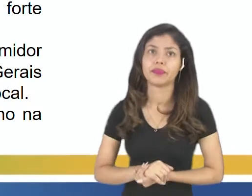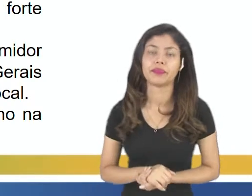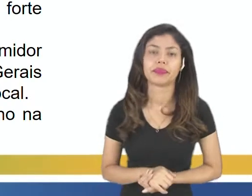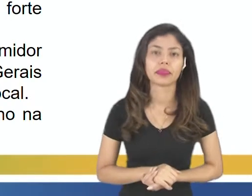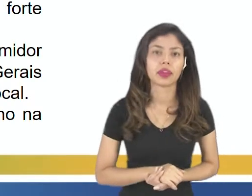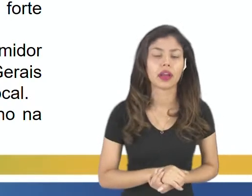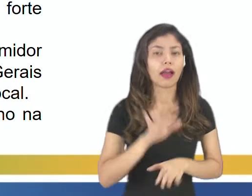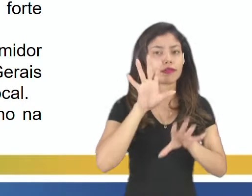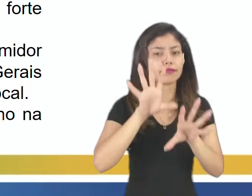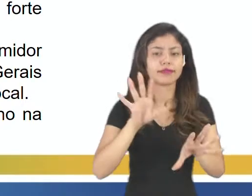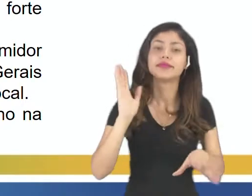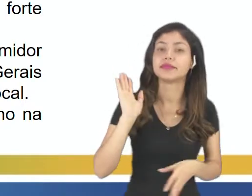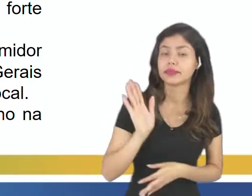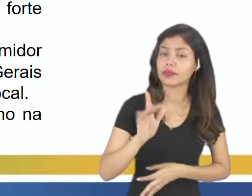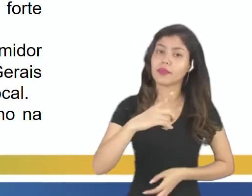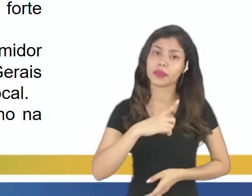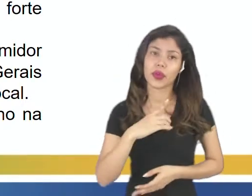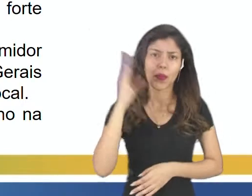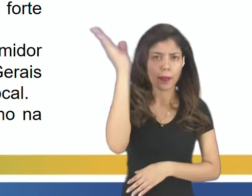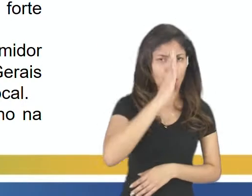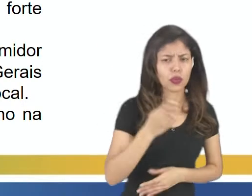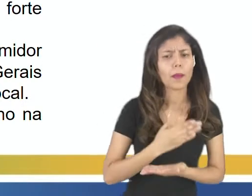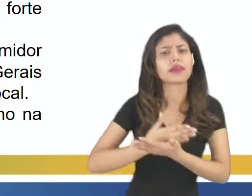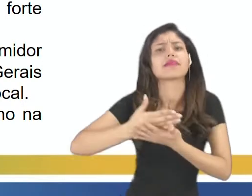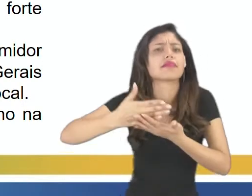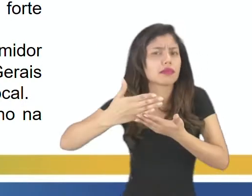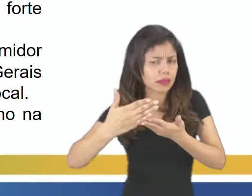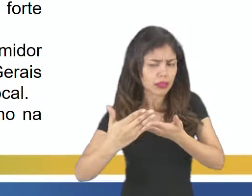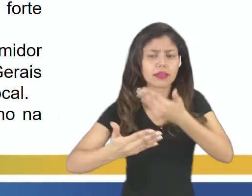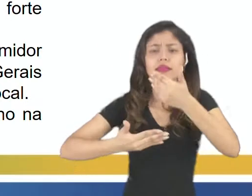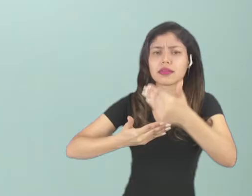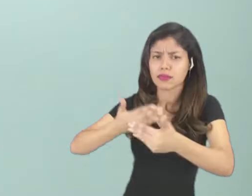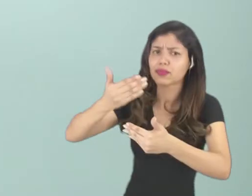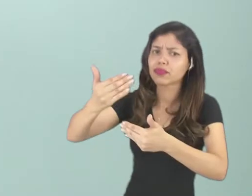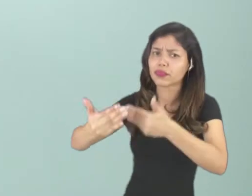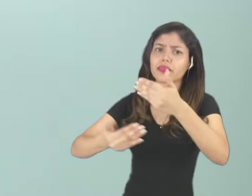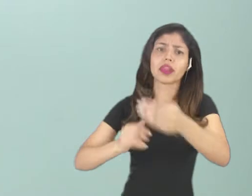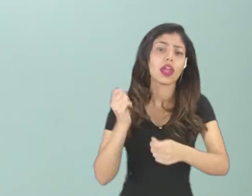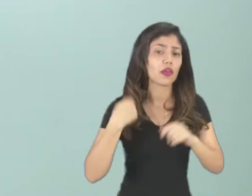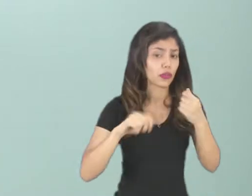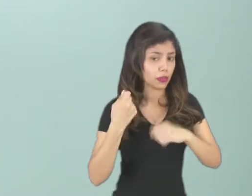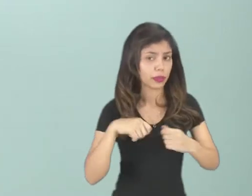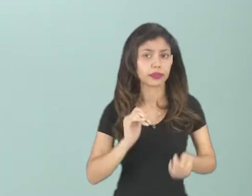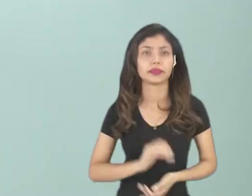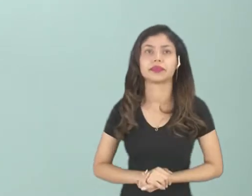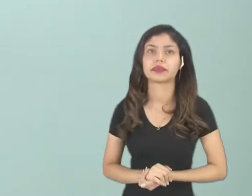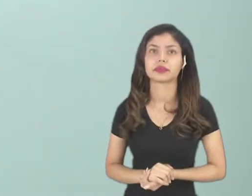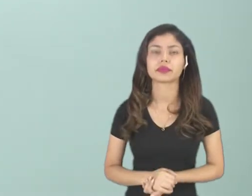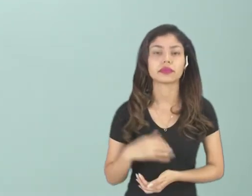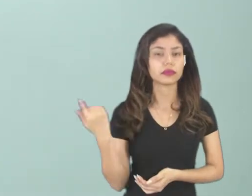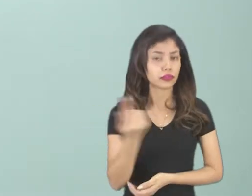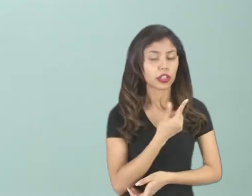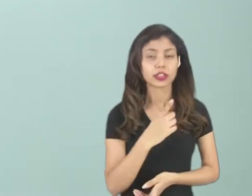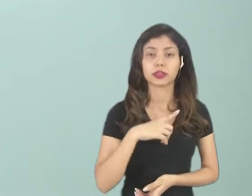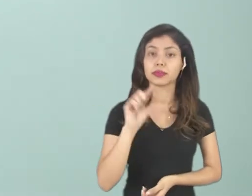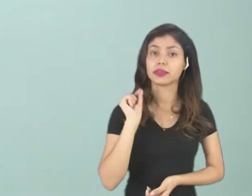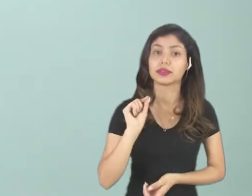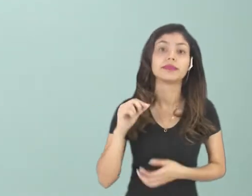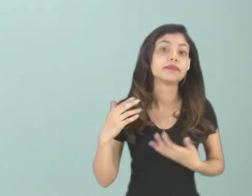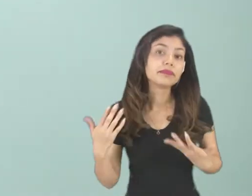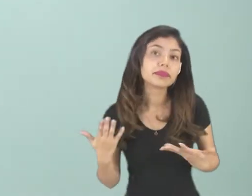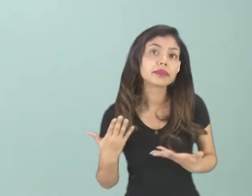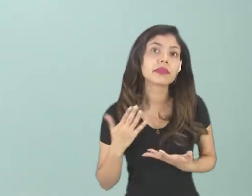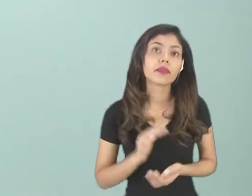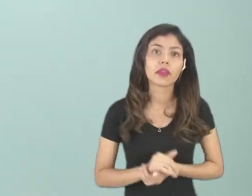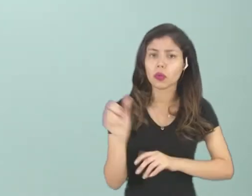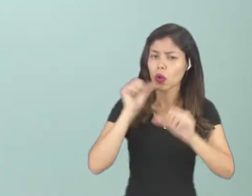Então aí o Brasil já está começando a se desenvolver economicamente. Tá? Então nós temos aí